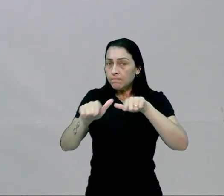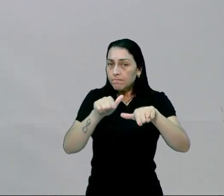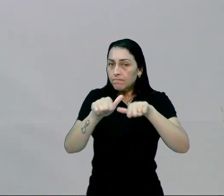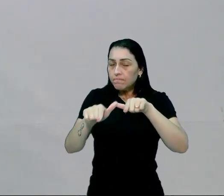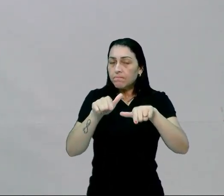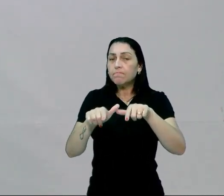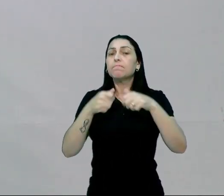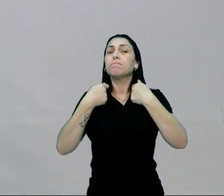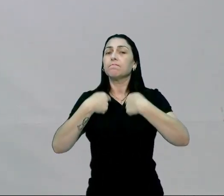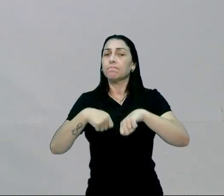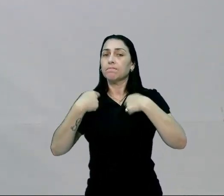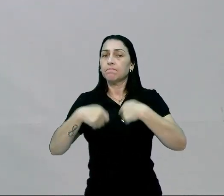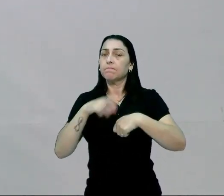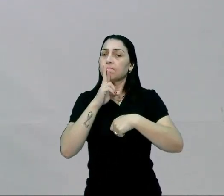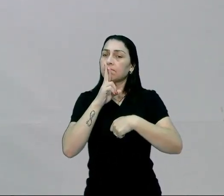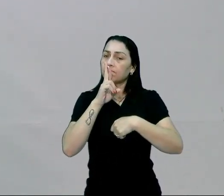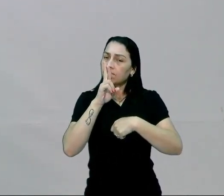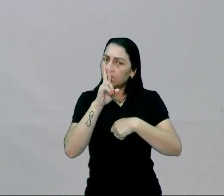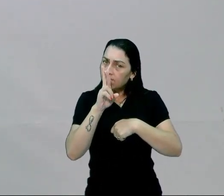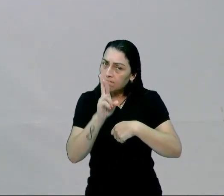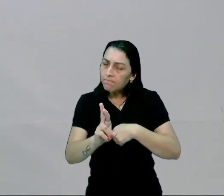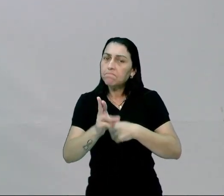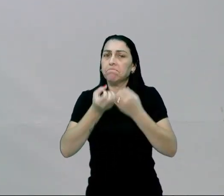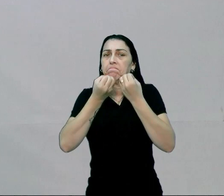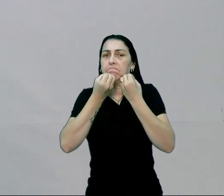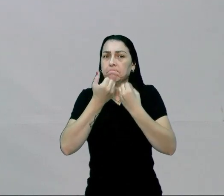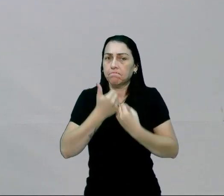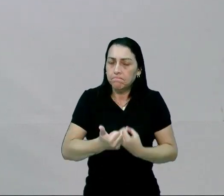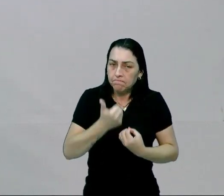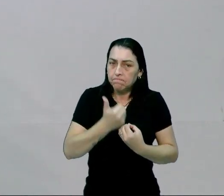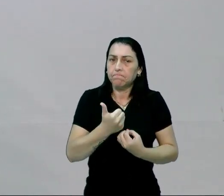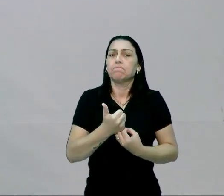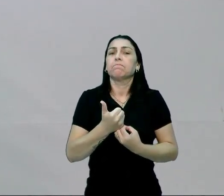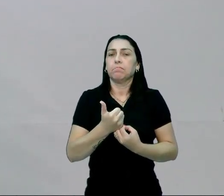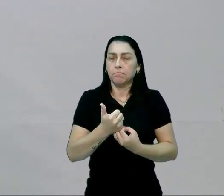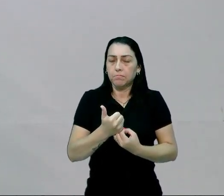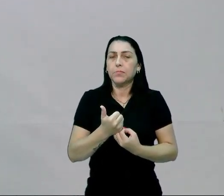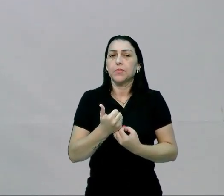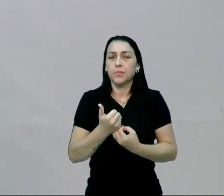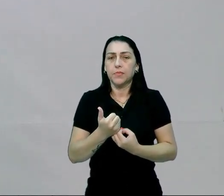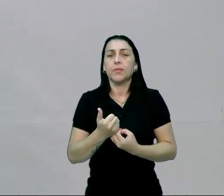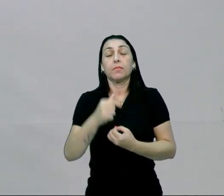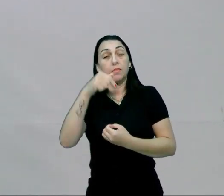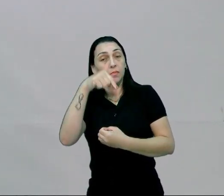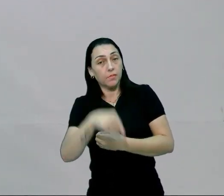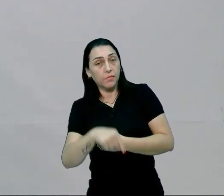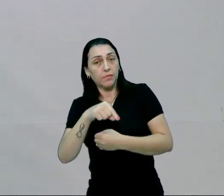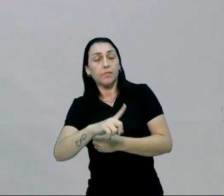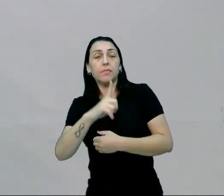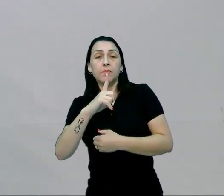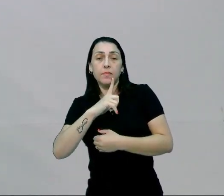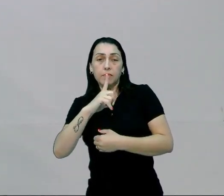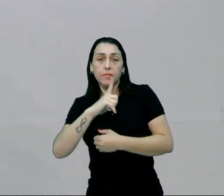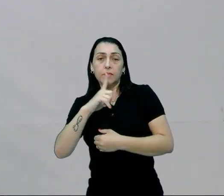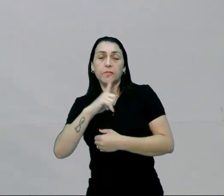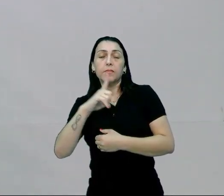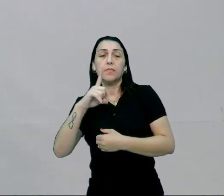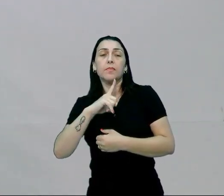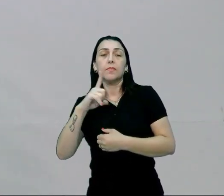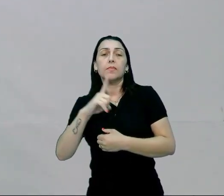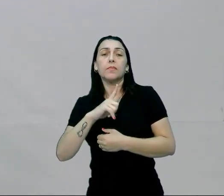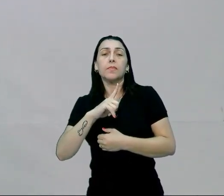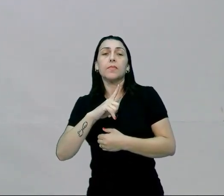ele necessita de rendimento, ele precisa de efetivos resultados. Então aqui vai ter o aspecto